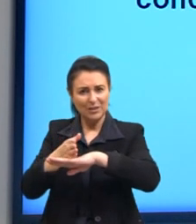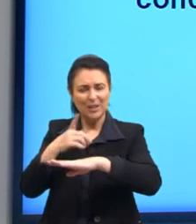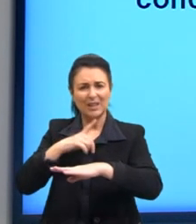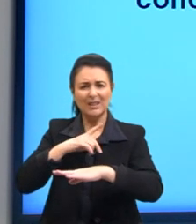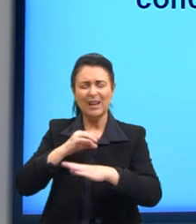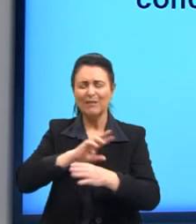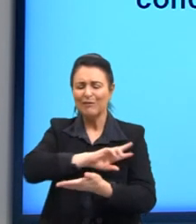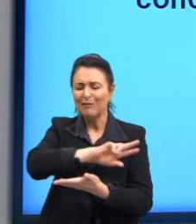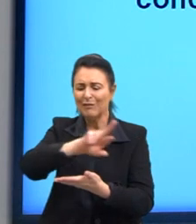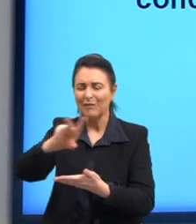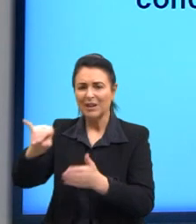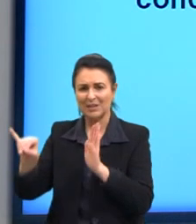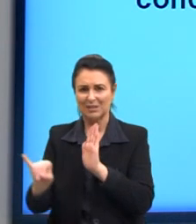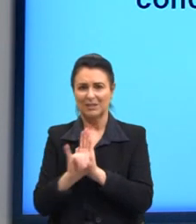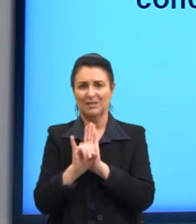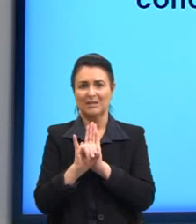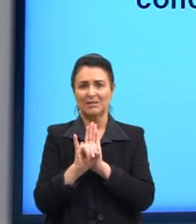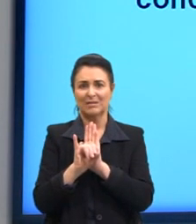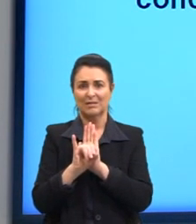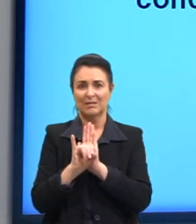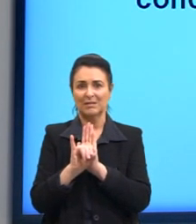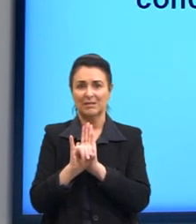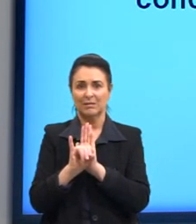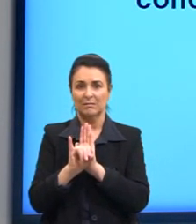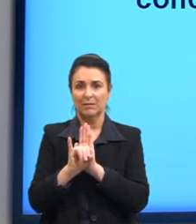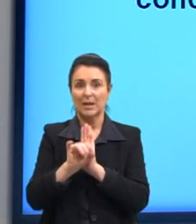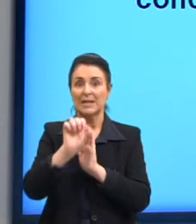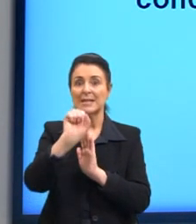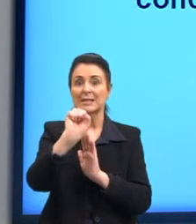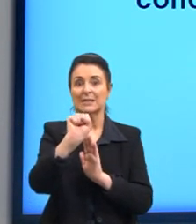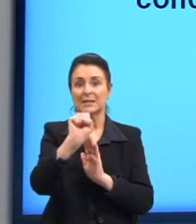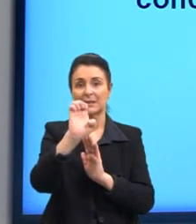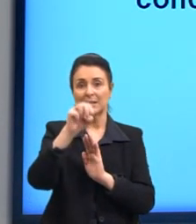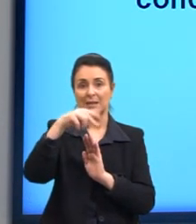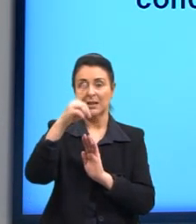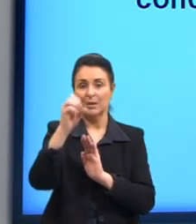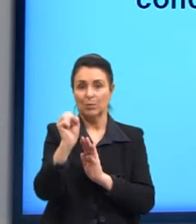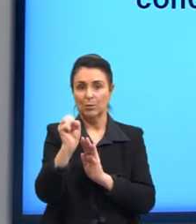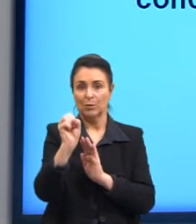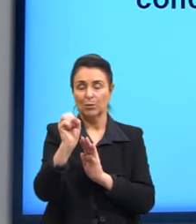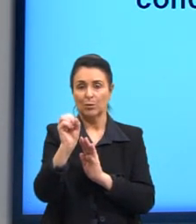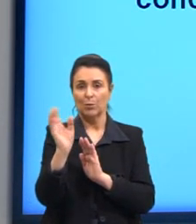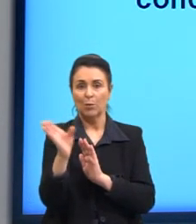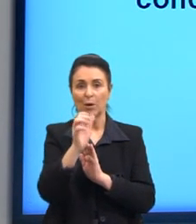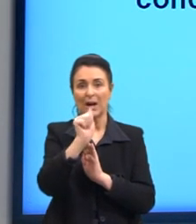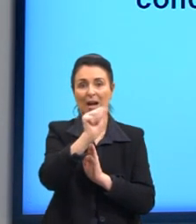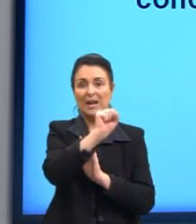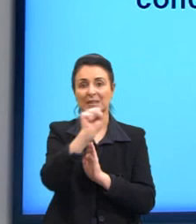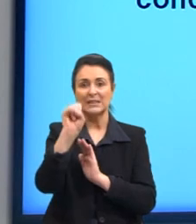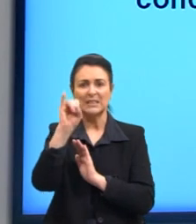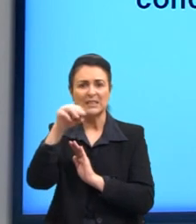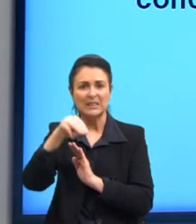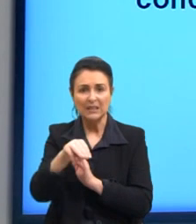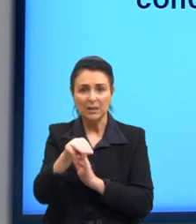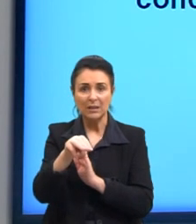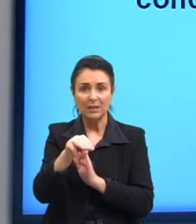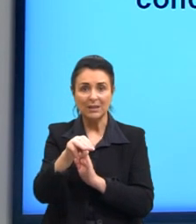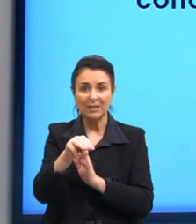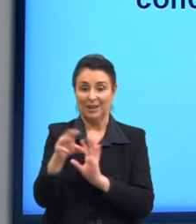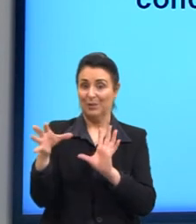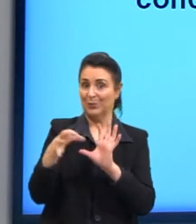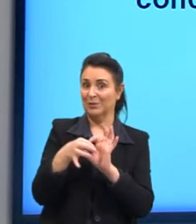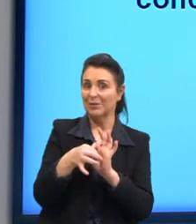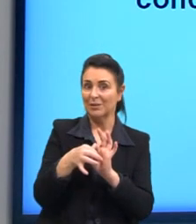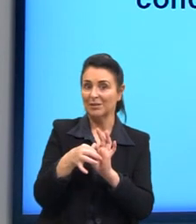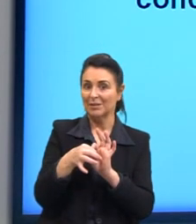sendo assim o sendo assim tá Resumindo né ó eu coloquei a minha